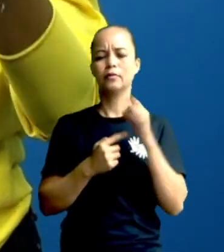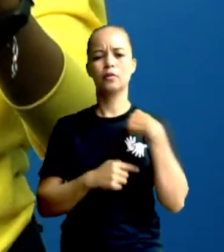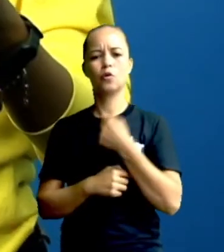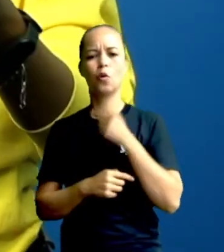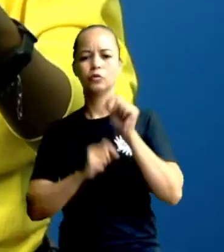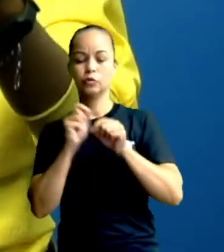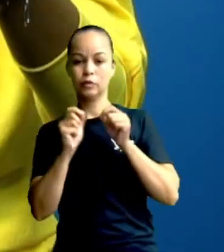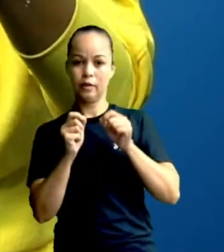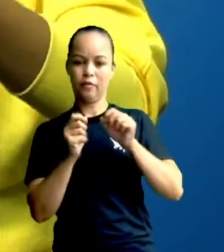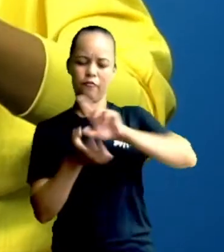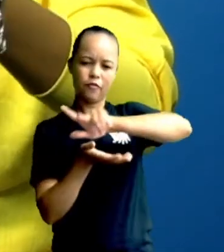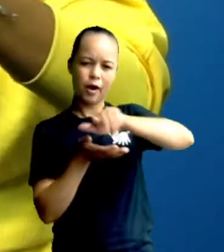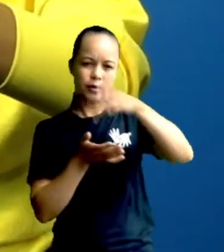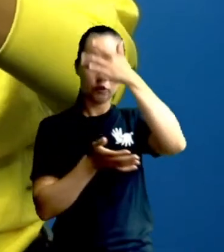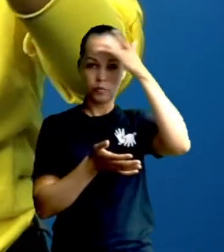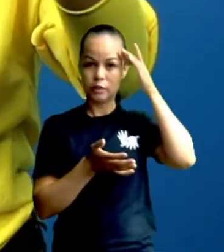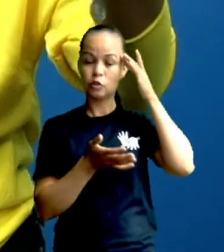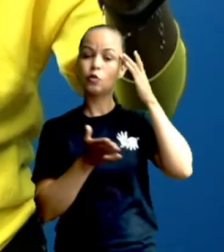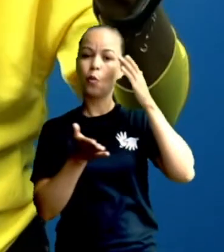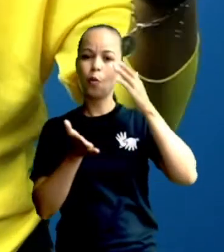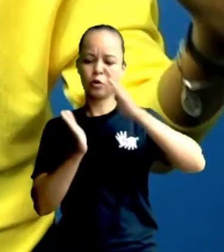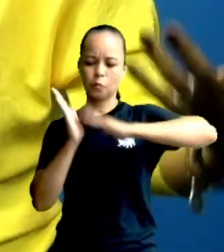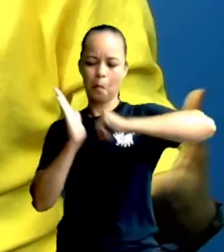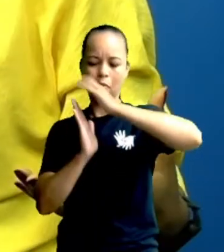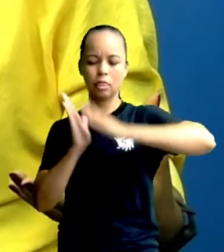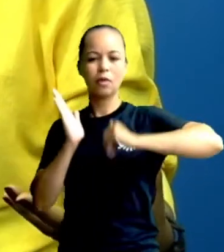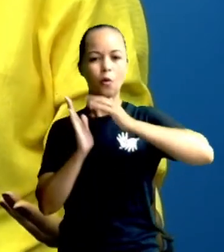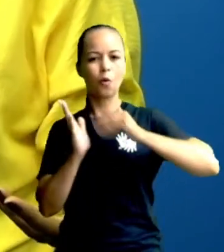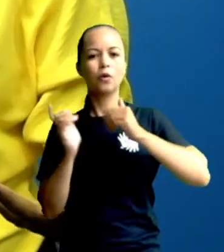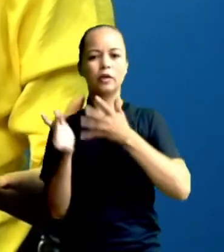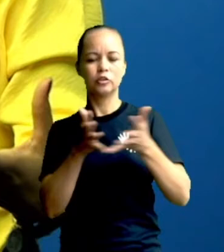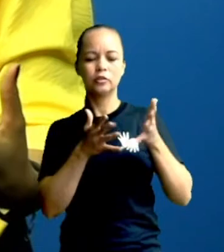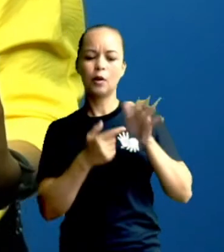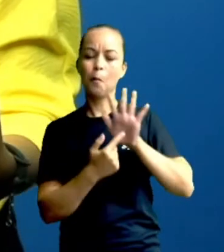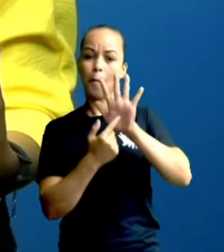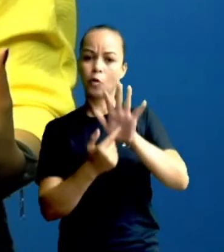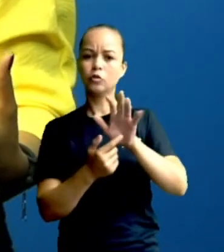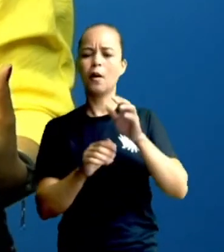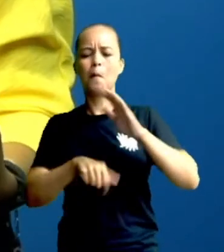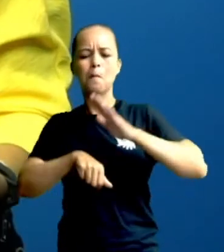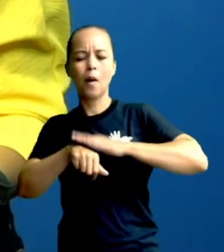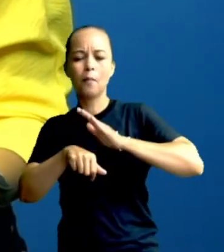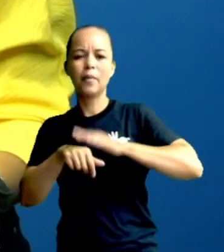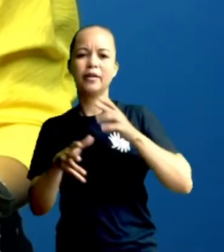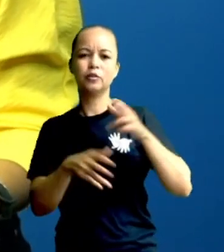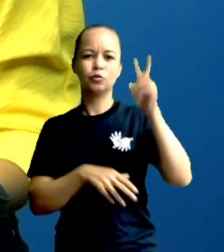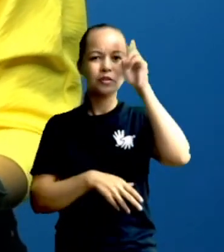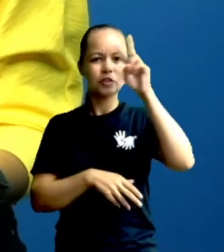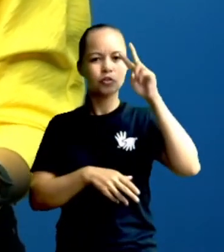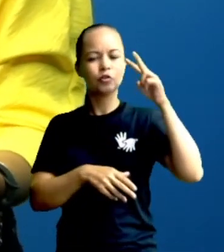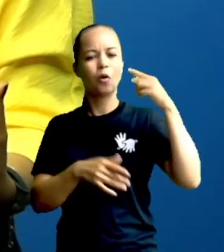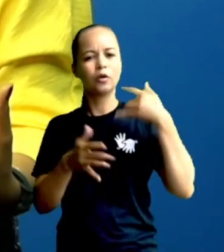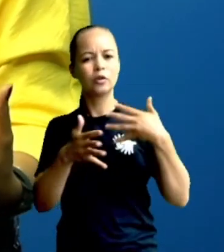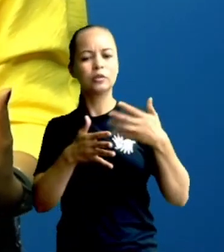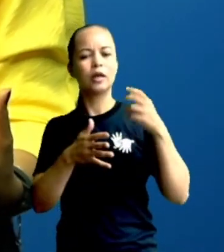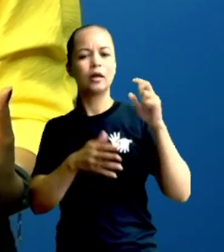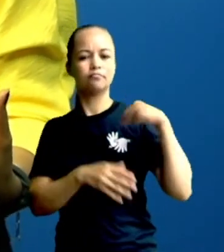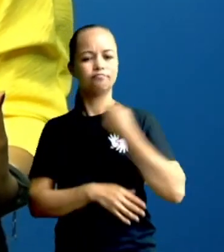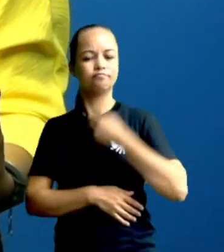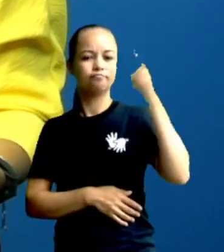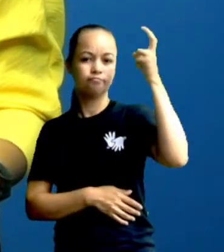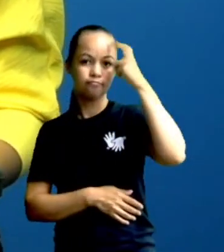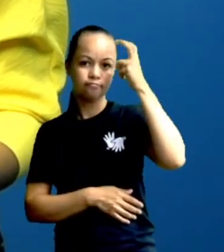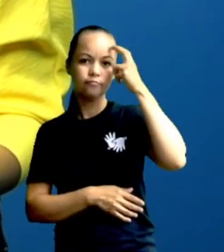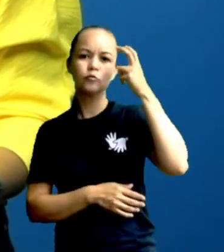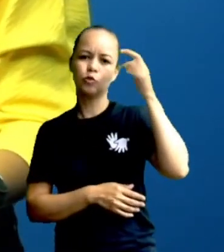representavam através da arte dos quadros, das pinturas, momentos históricos, da nossa cultura